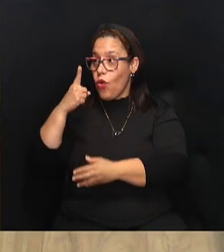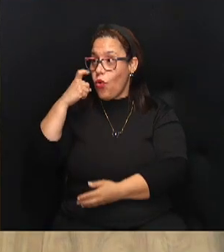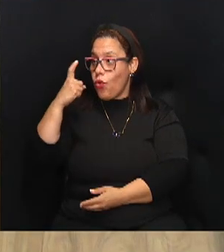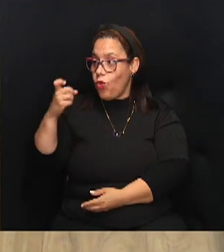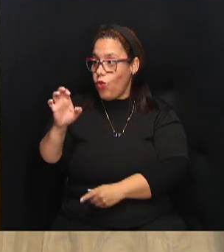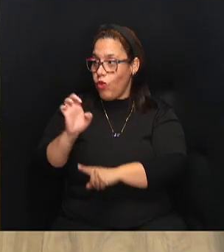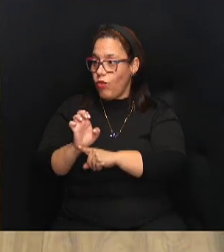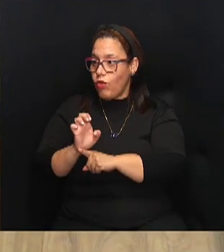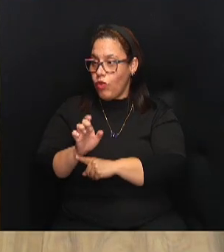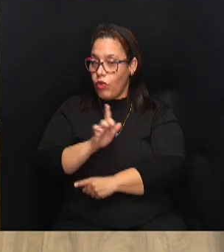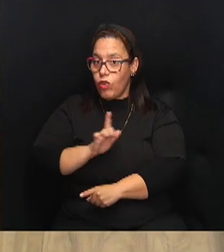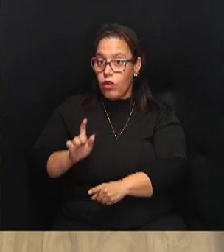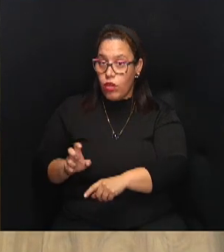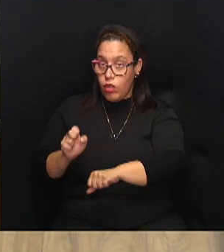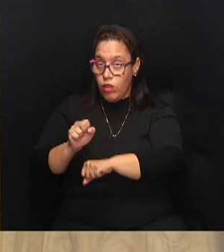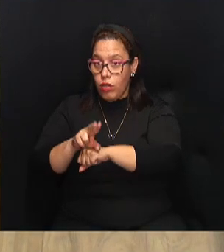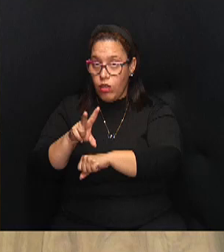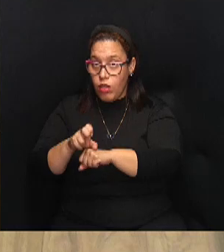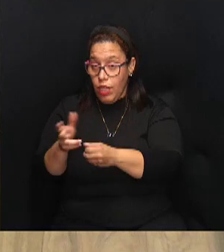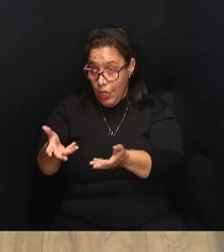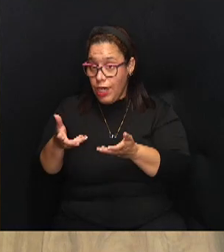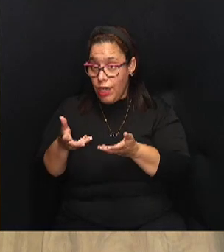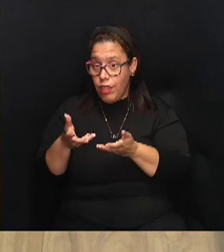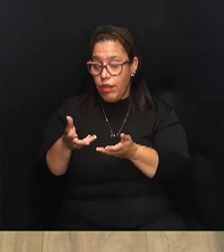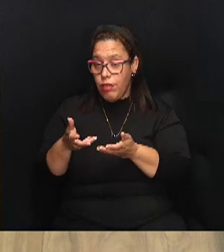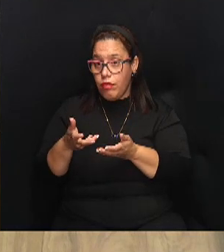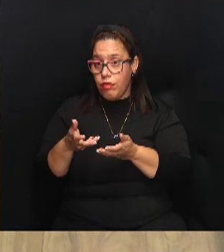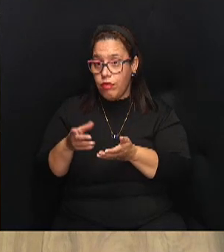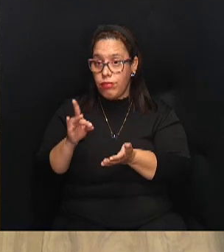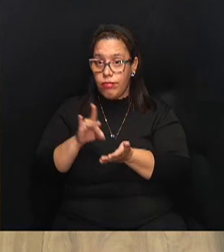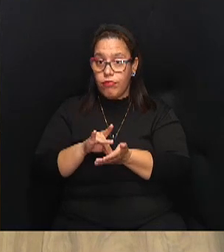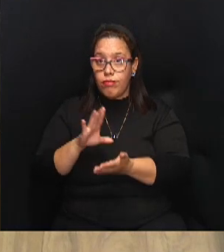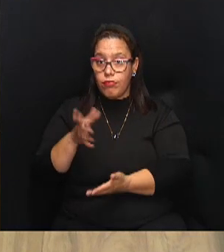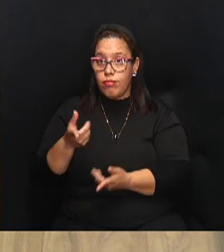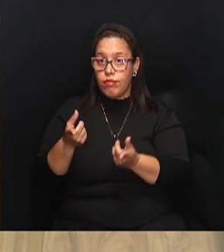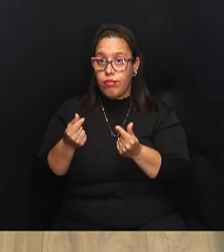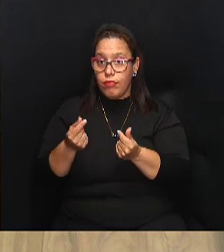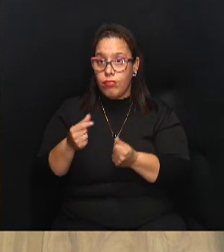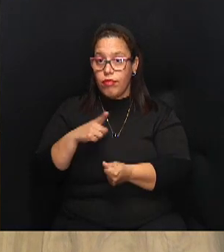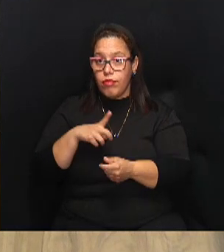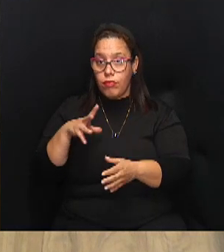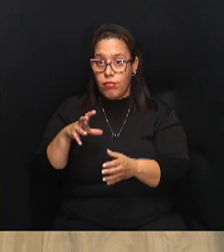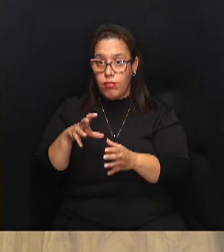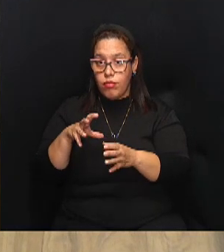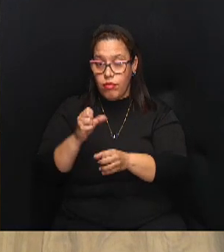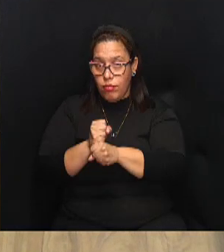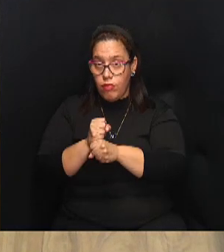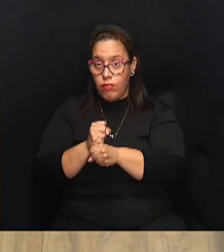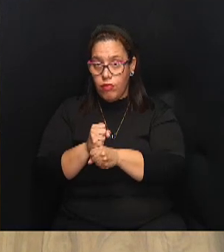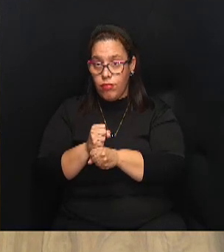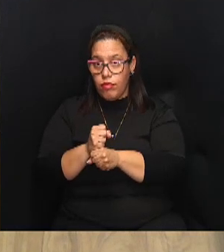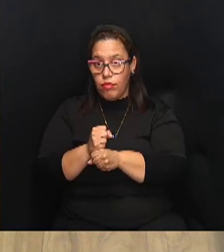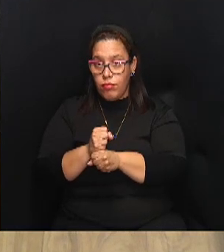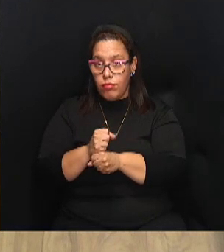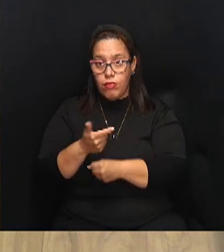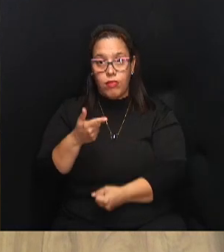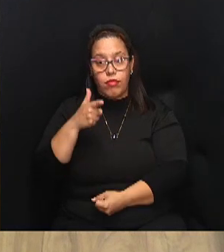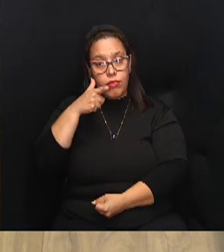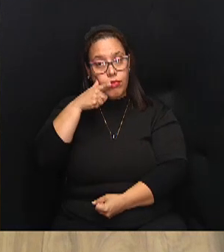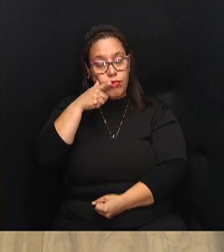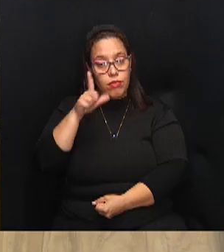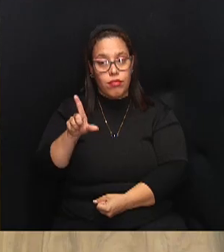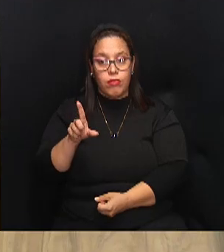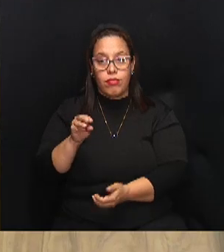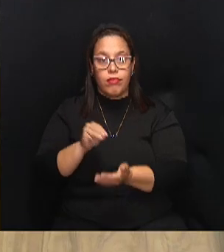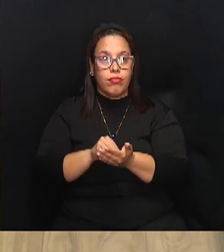Estado, ele quer completar. Entendi. Ele quer completar esse efetivo. Então a gente já tem o orçamento para completar esse efetivo. E a gente não consegue por... Não